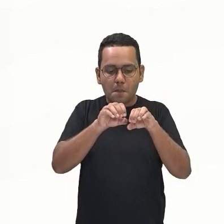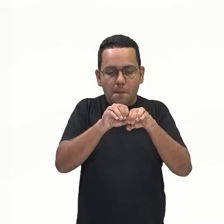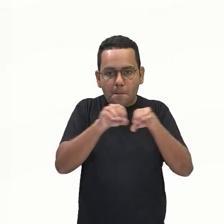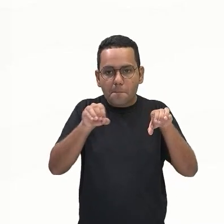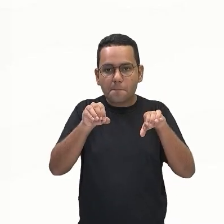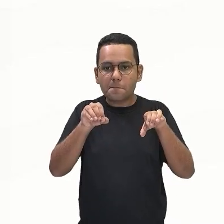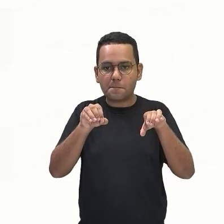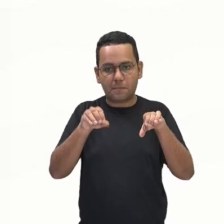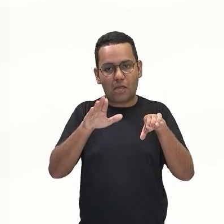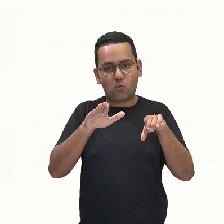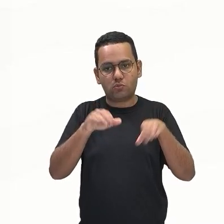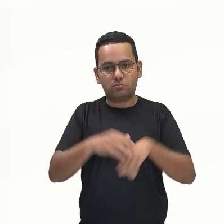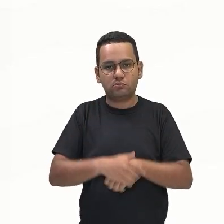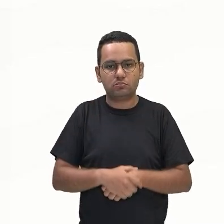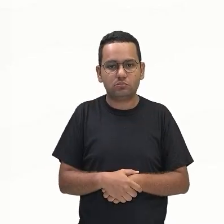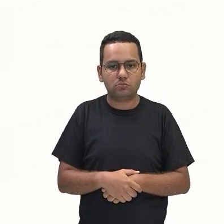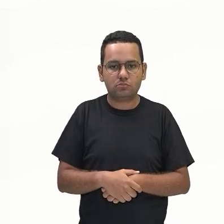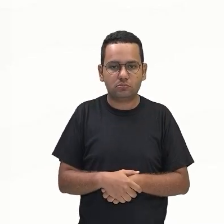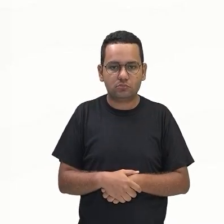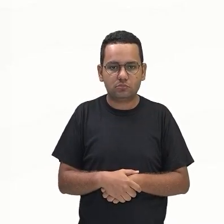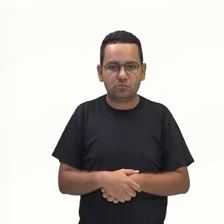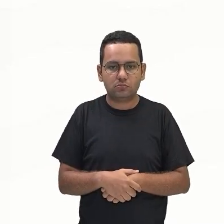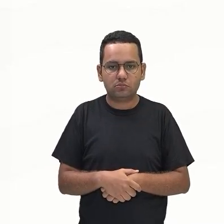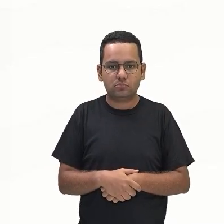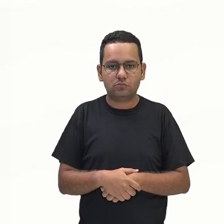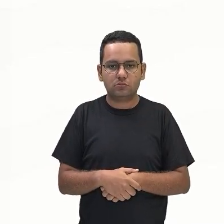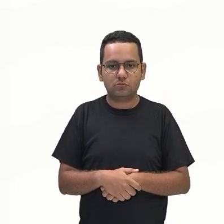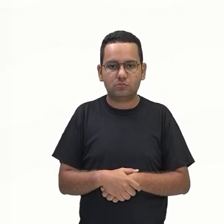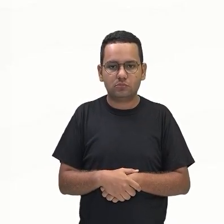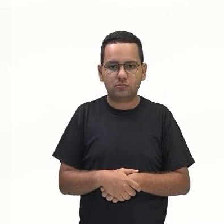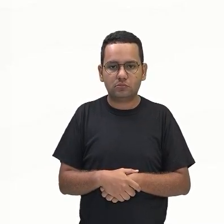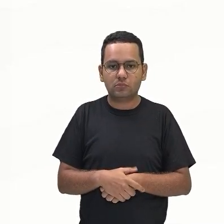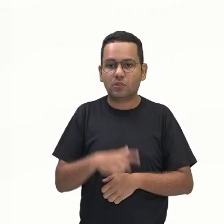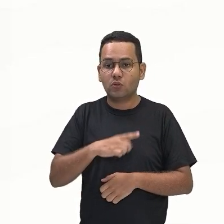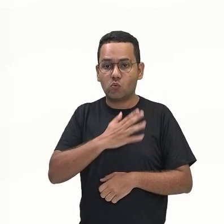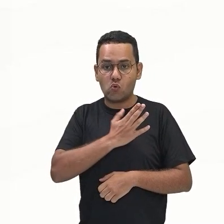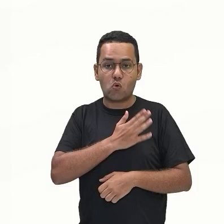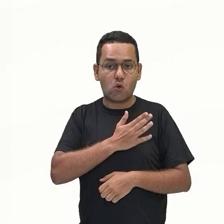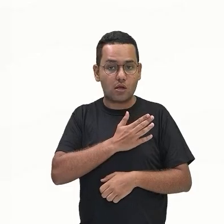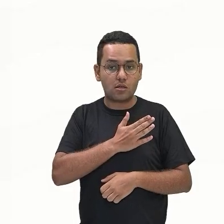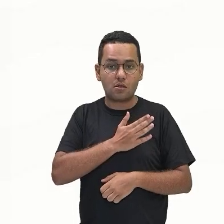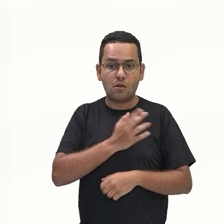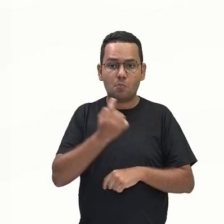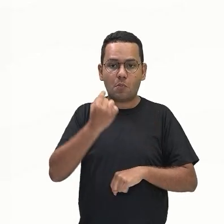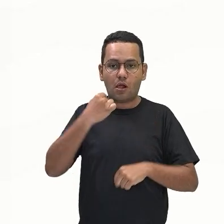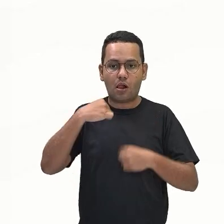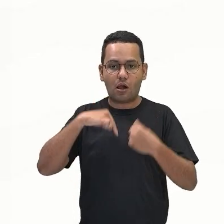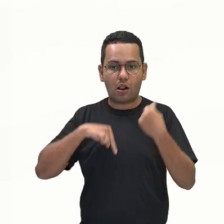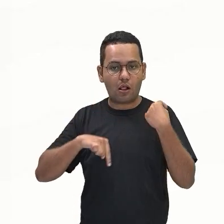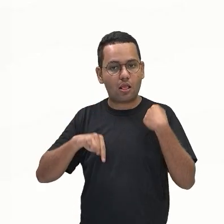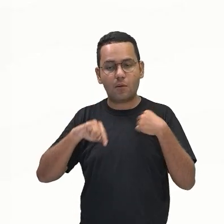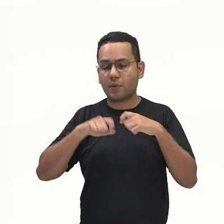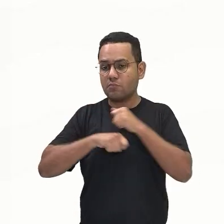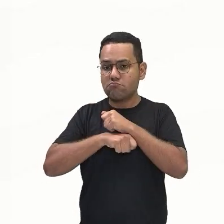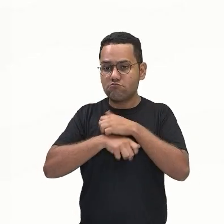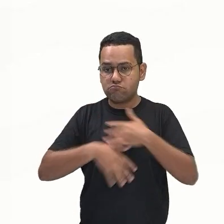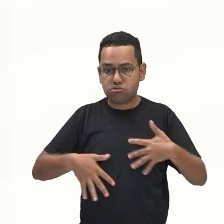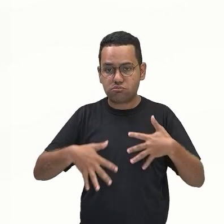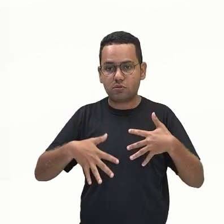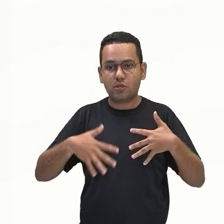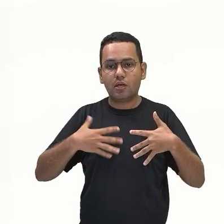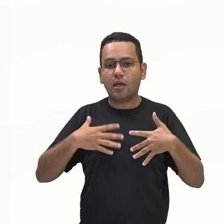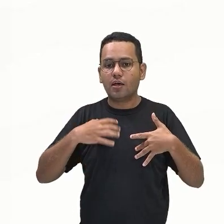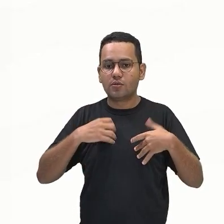o quê? Elas levam sangue do coração a todo o corpo. Suas paredes são espessas e